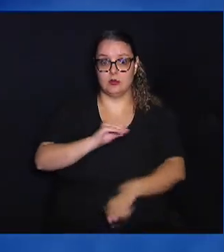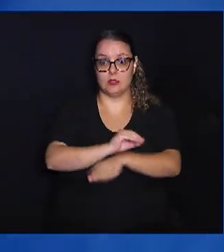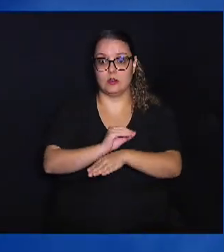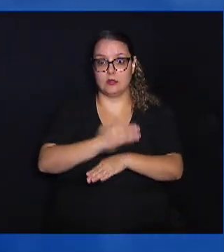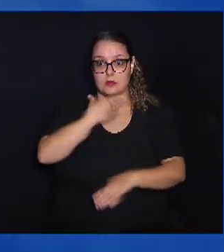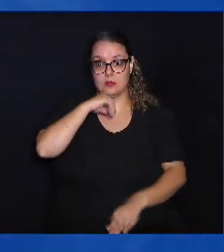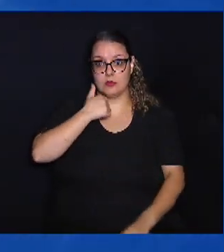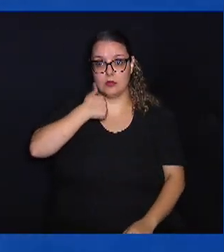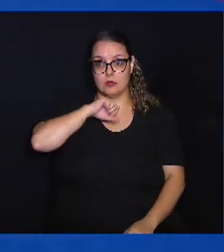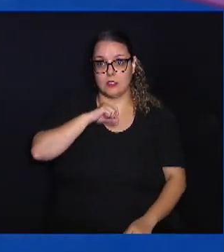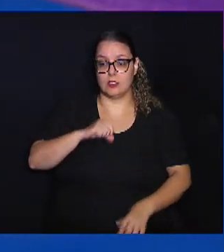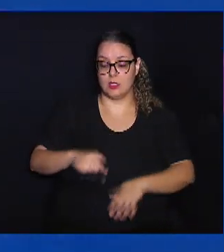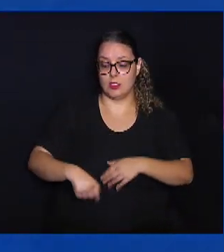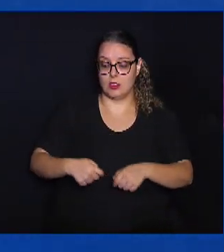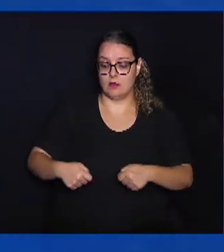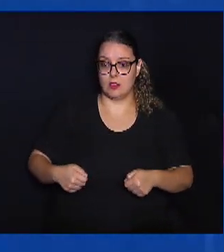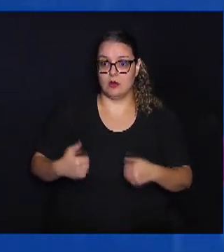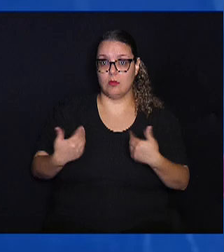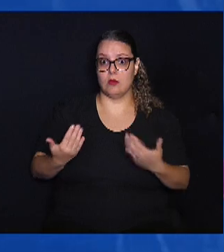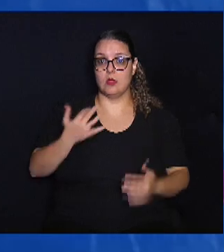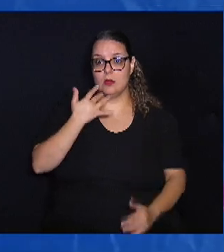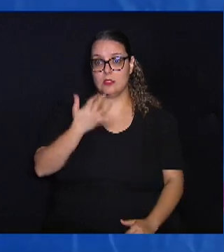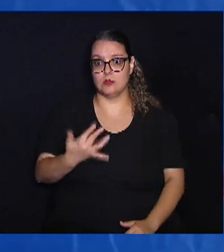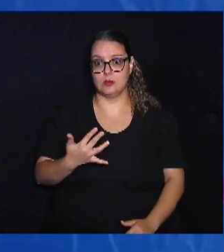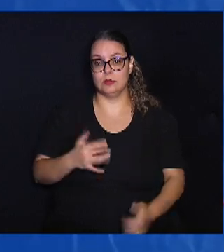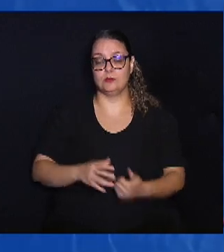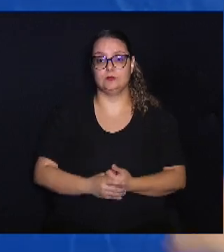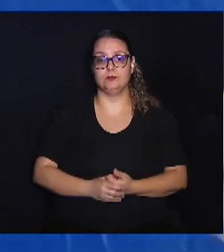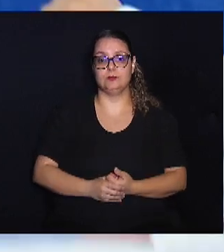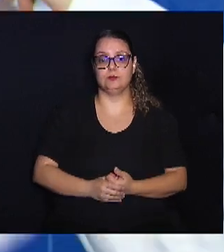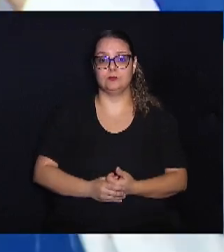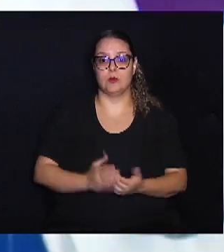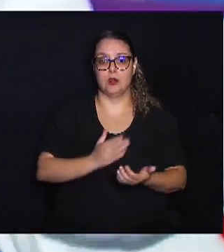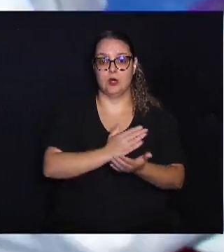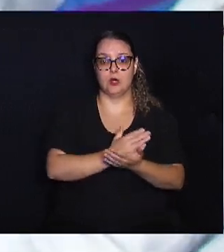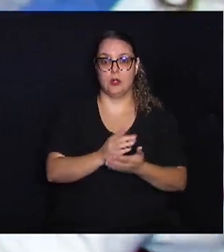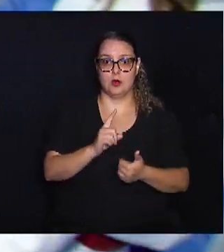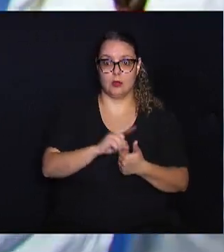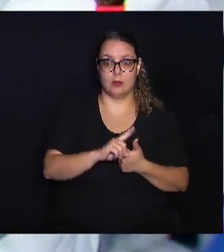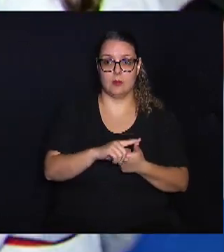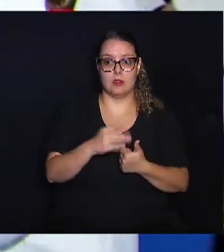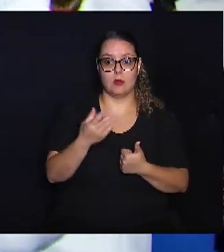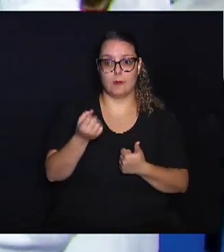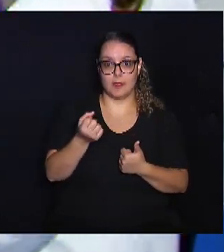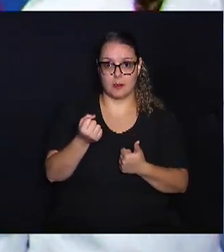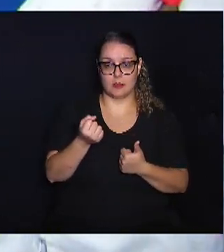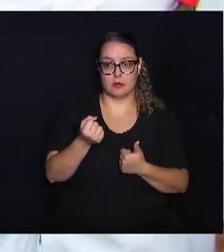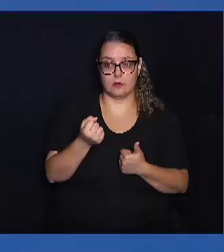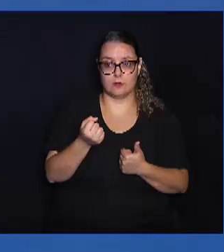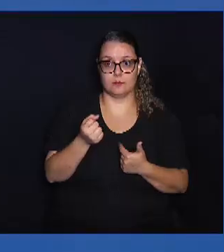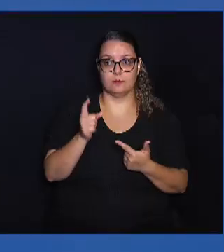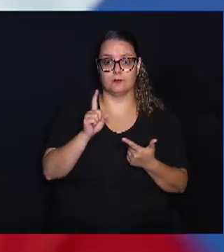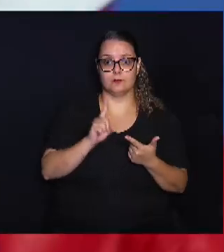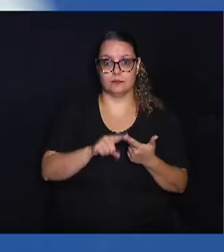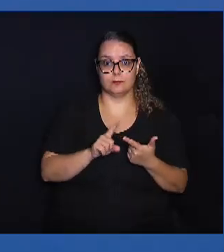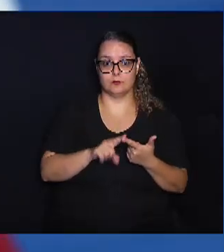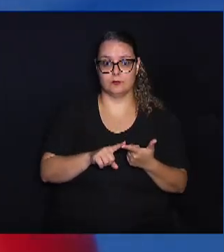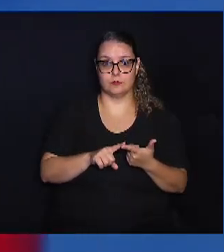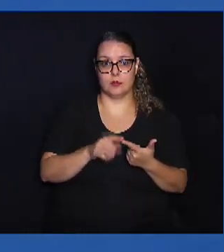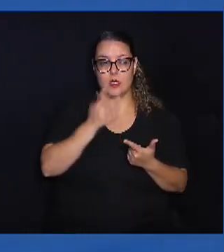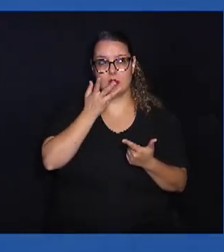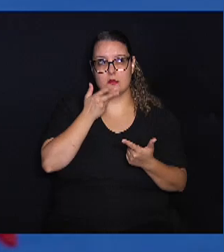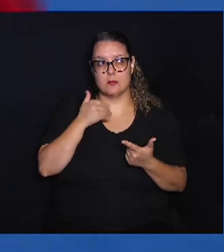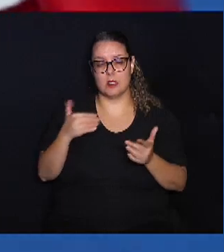das faixas, quais são as cores das faixas? Ela começa com a faixa branca e vai para crianças de